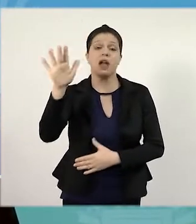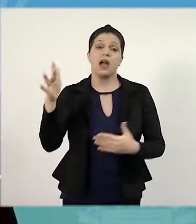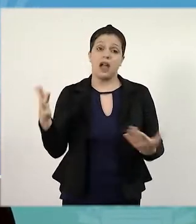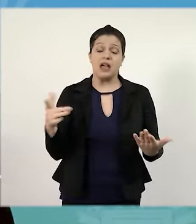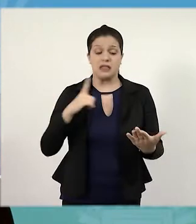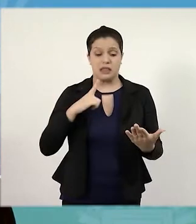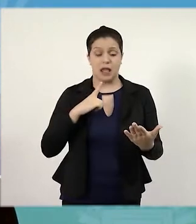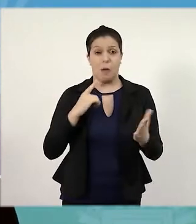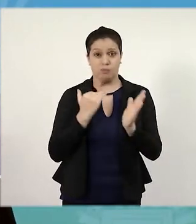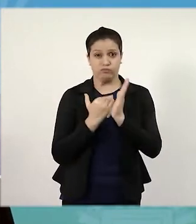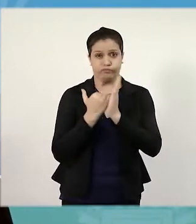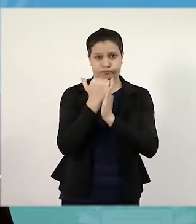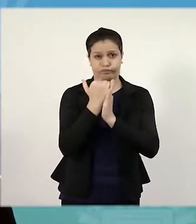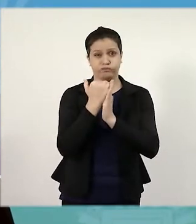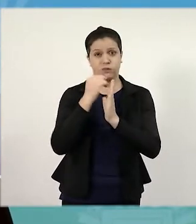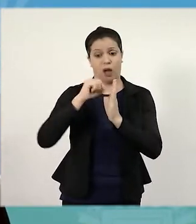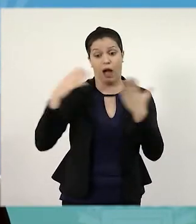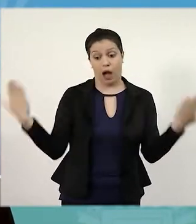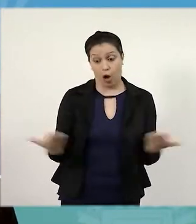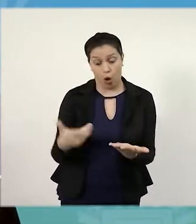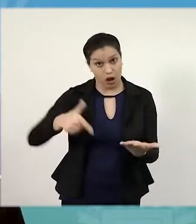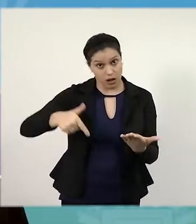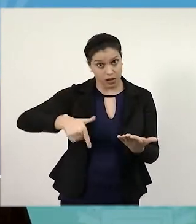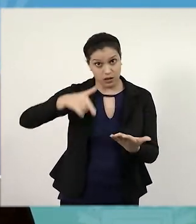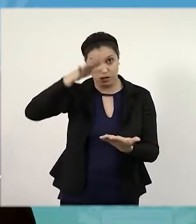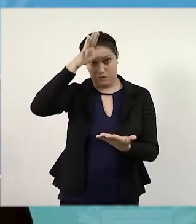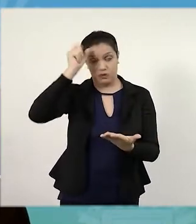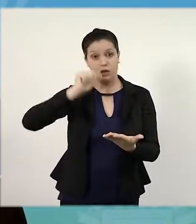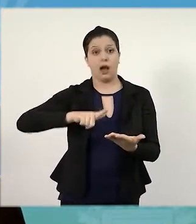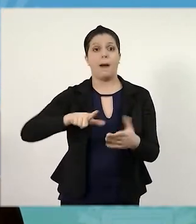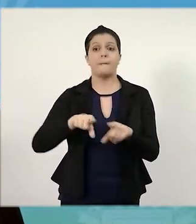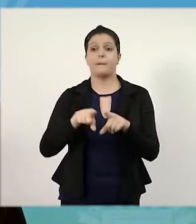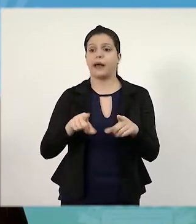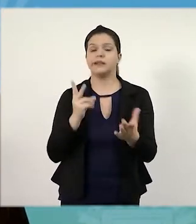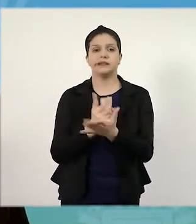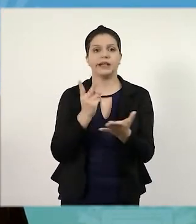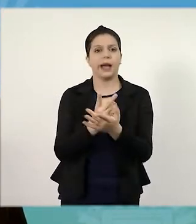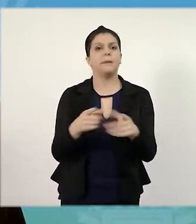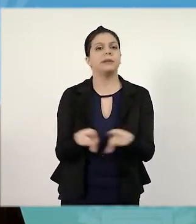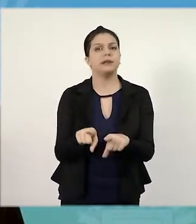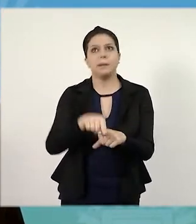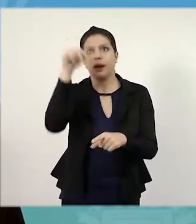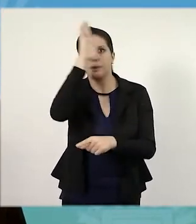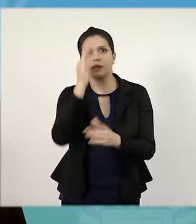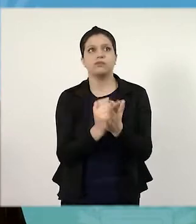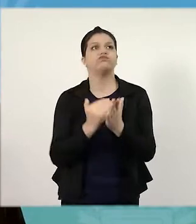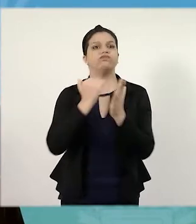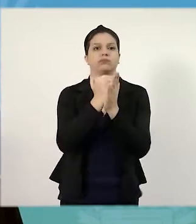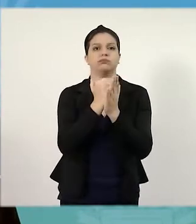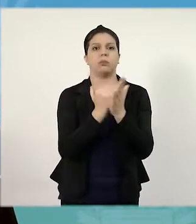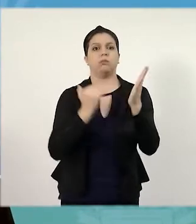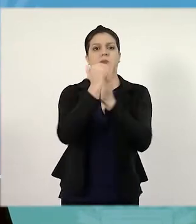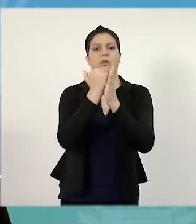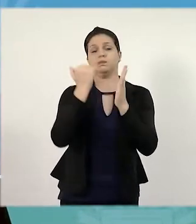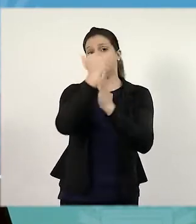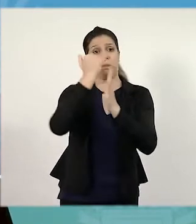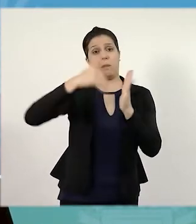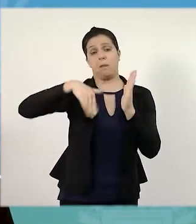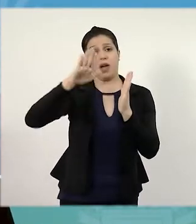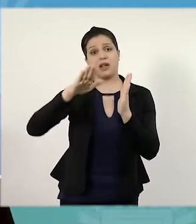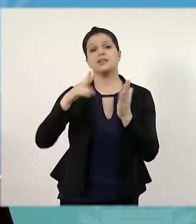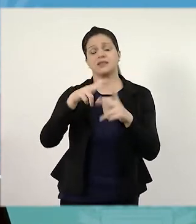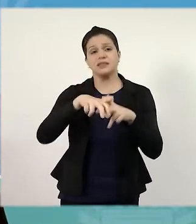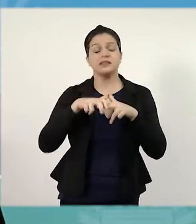independente desse aumento que ele fez aqui, toda vez que vier os reajustes nacional vai subir de novo a gasolina do Mato Grosso do Sul. Então